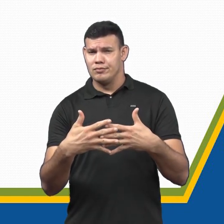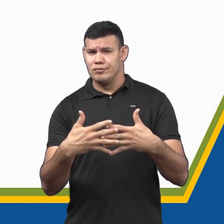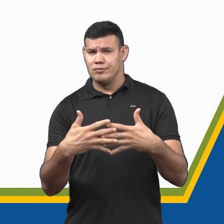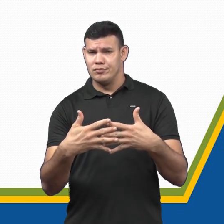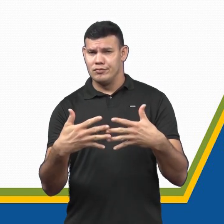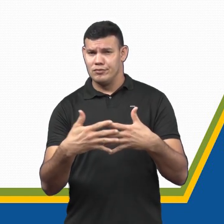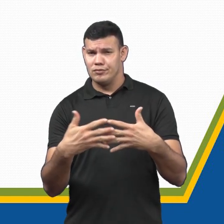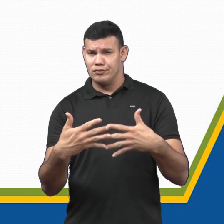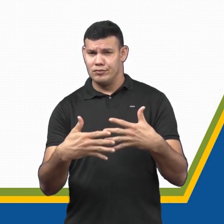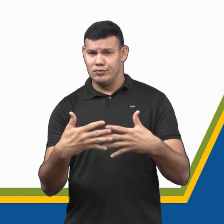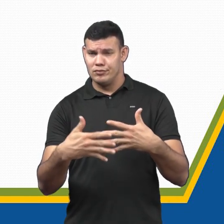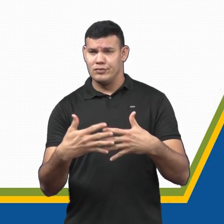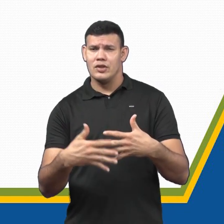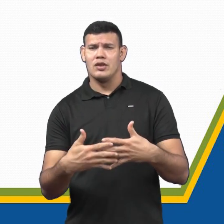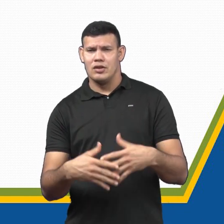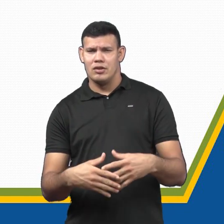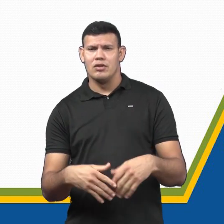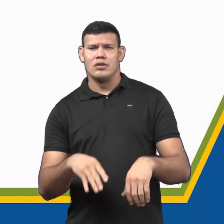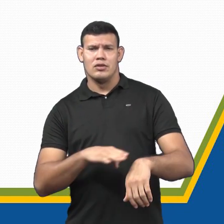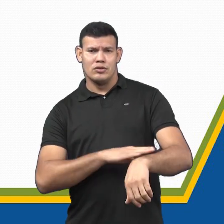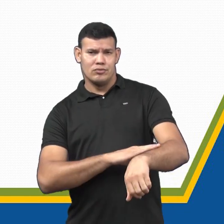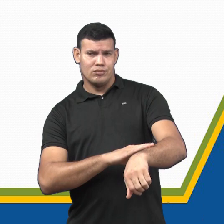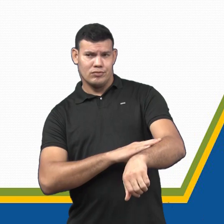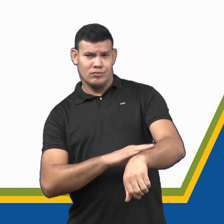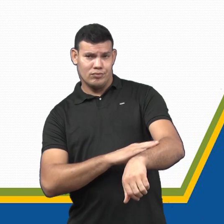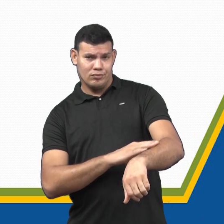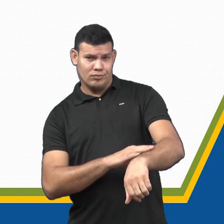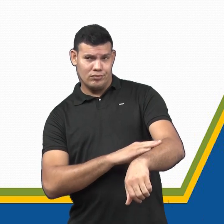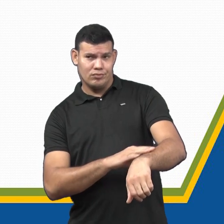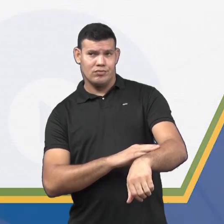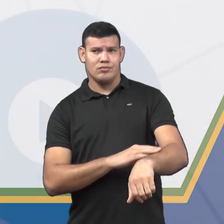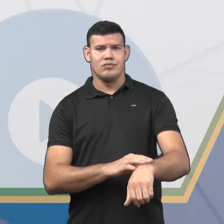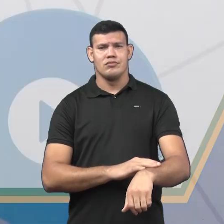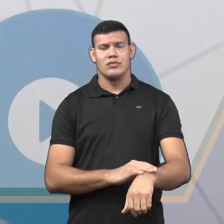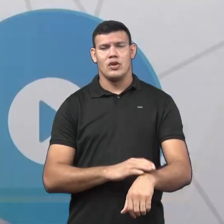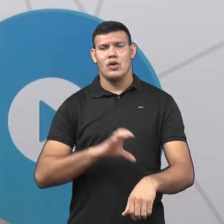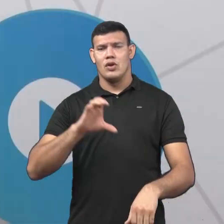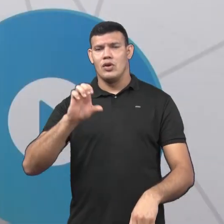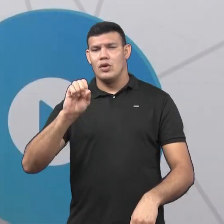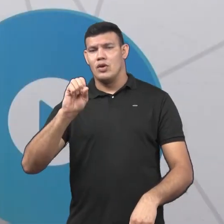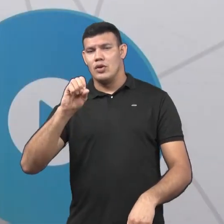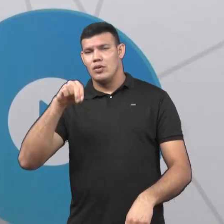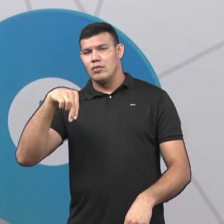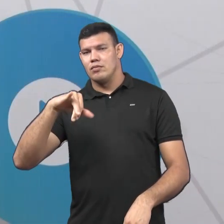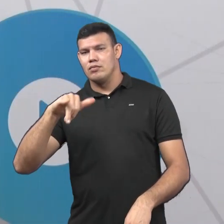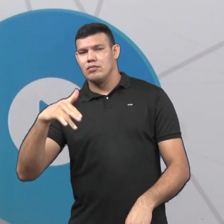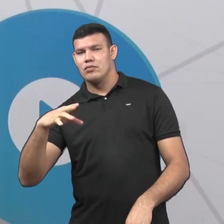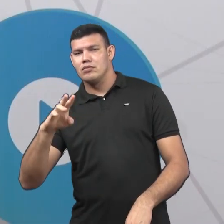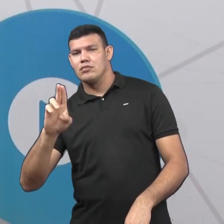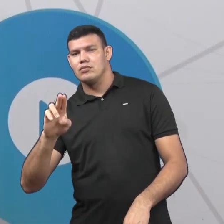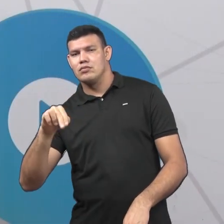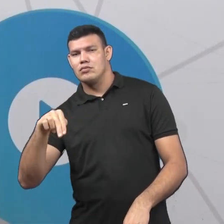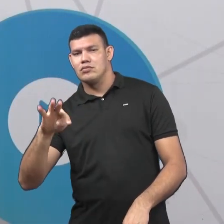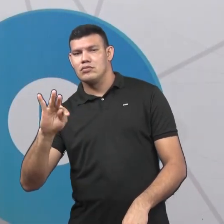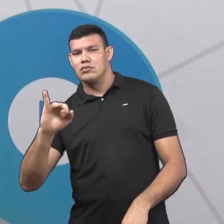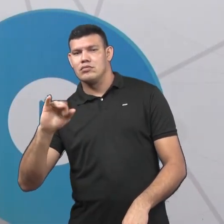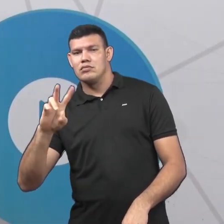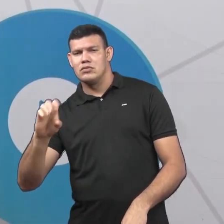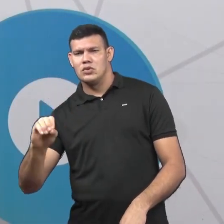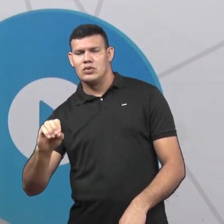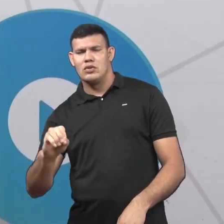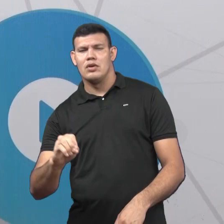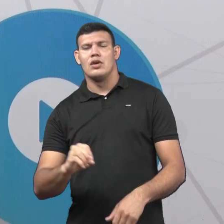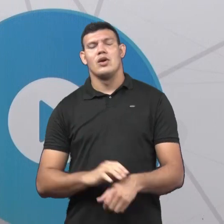básicos de tecido no nosso corpo: tecido epitelial, tecido conjuntivo, tecido muscular e